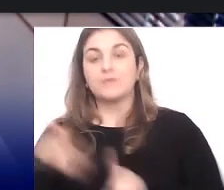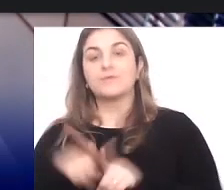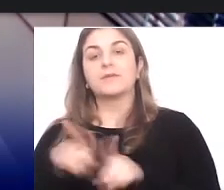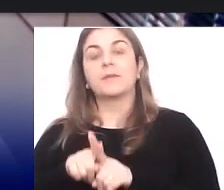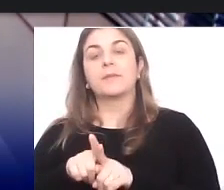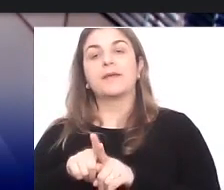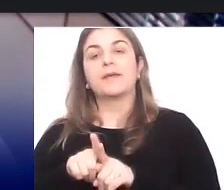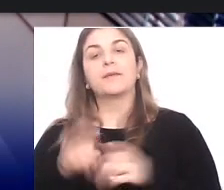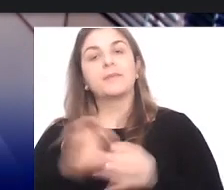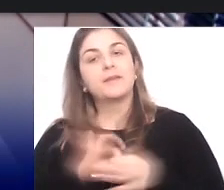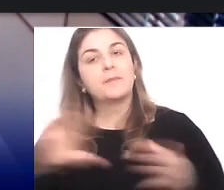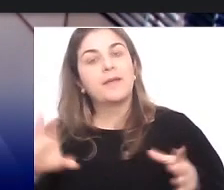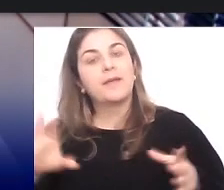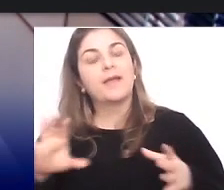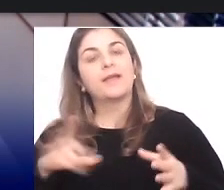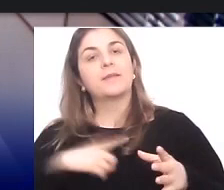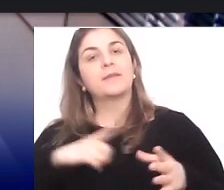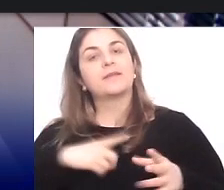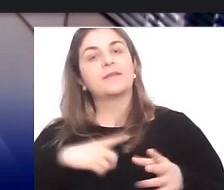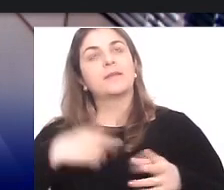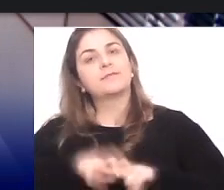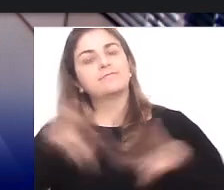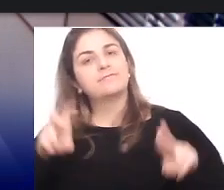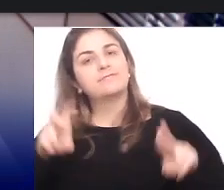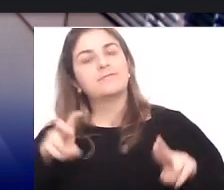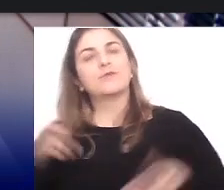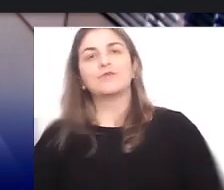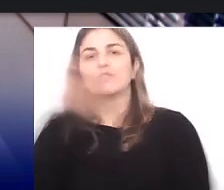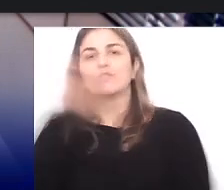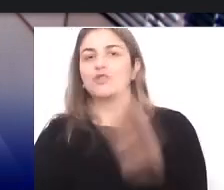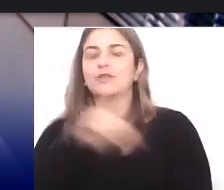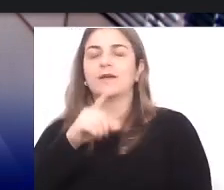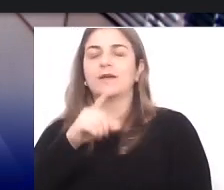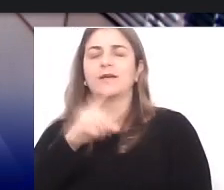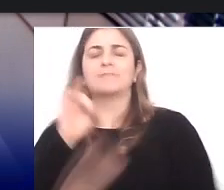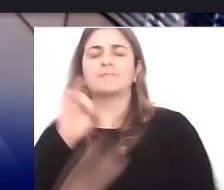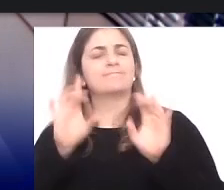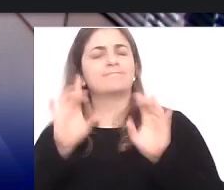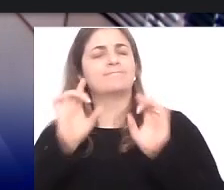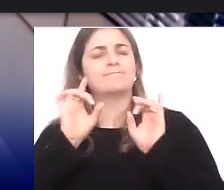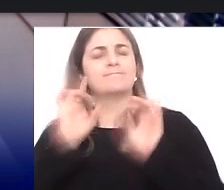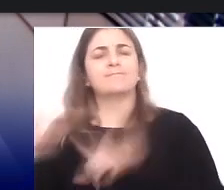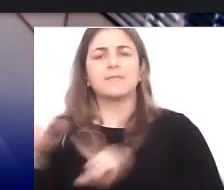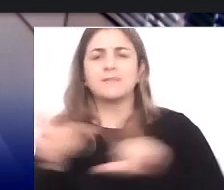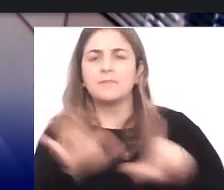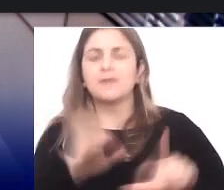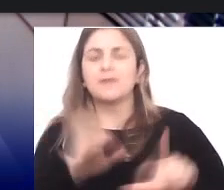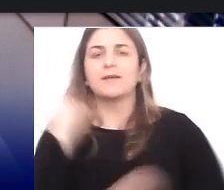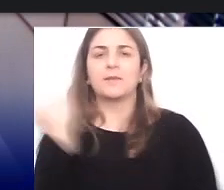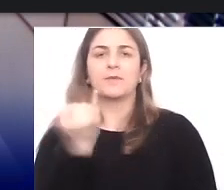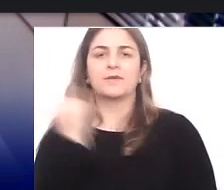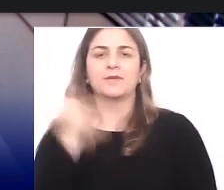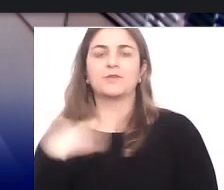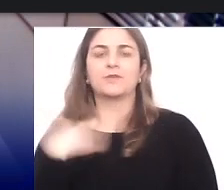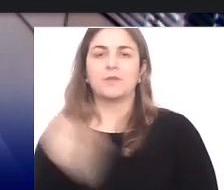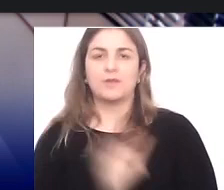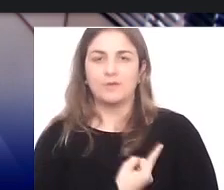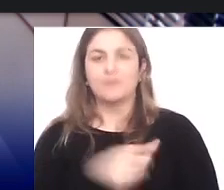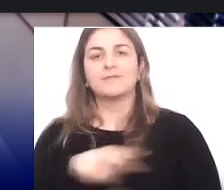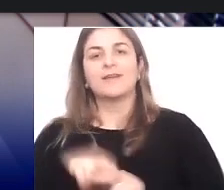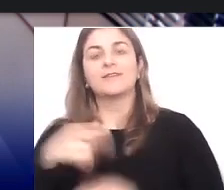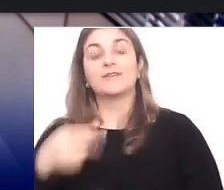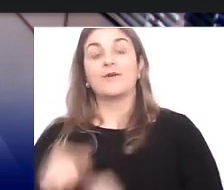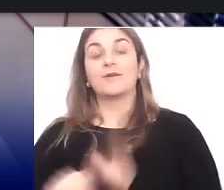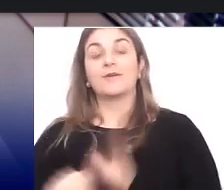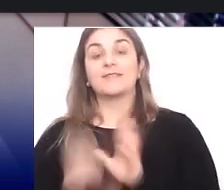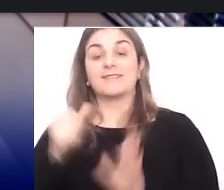vontade. Hoje é um dia muito importante para nós, é uma semana muito importante que se comemora segunda-feira, o Dia da Advocacia, e é uma